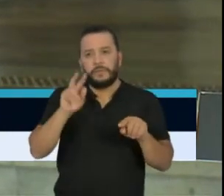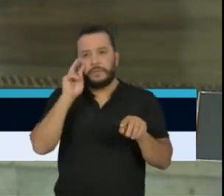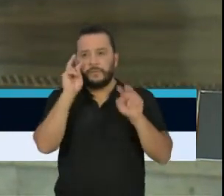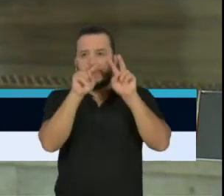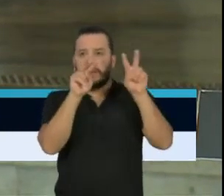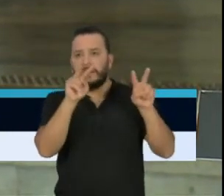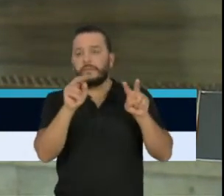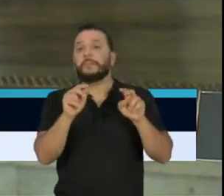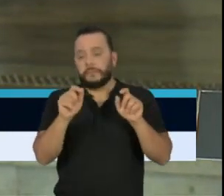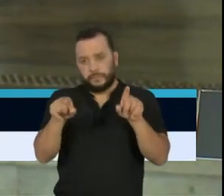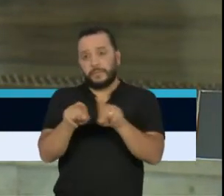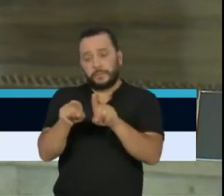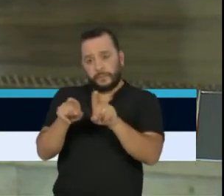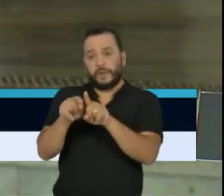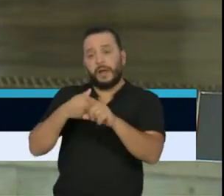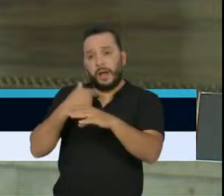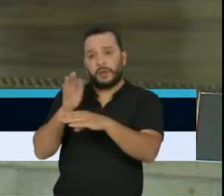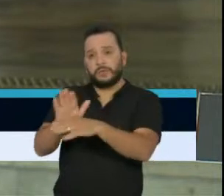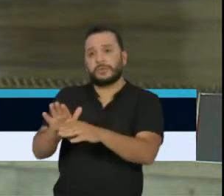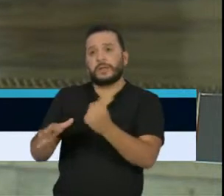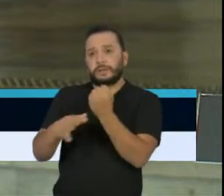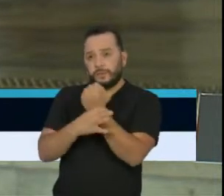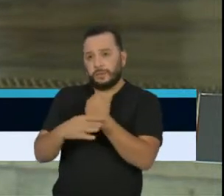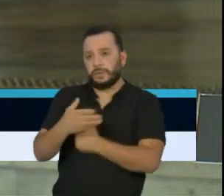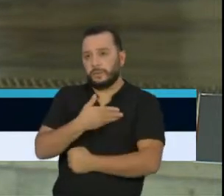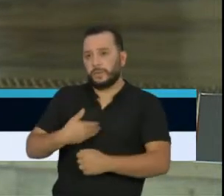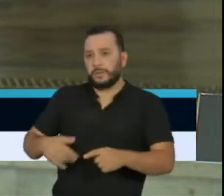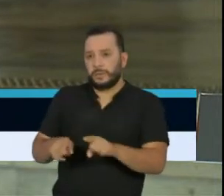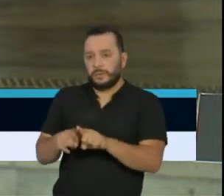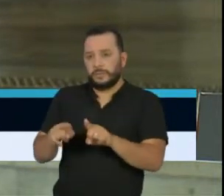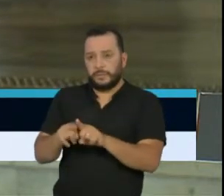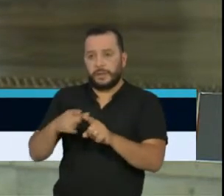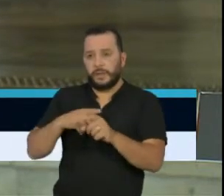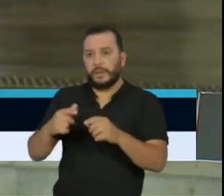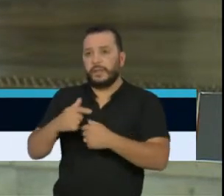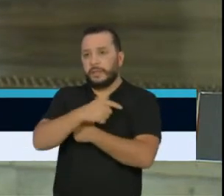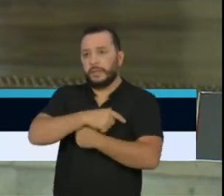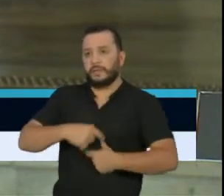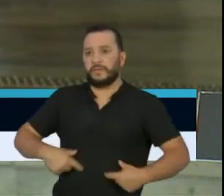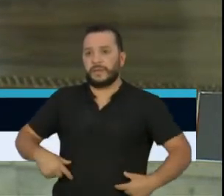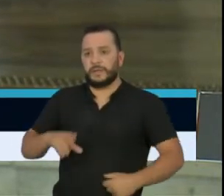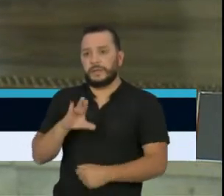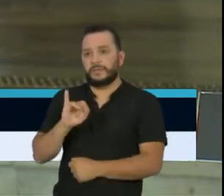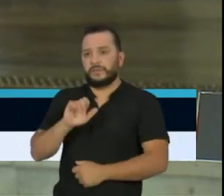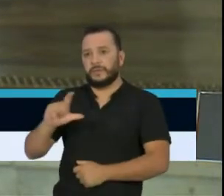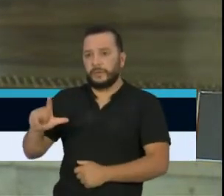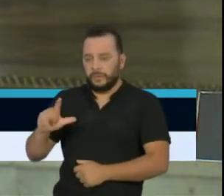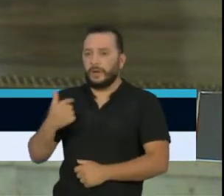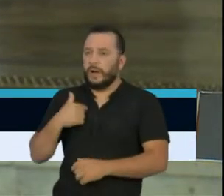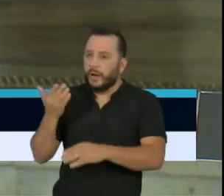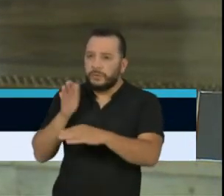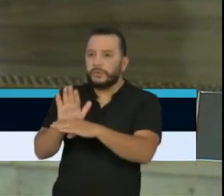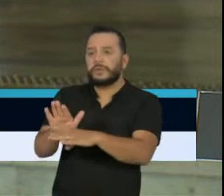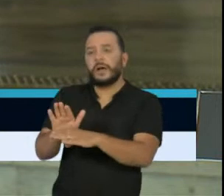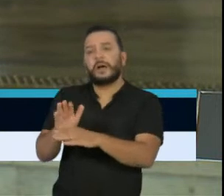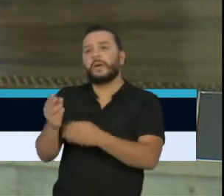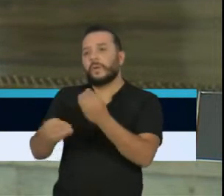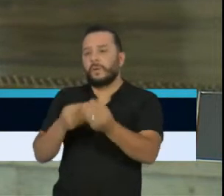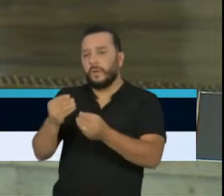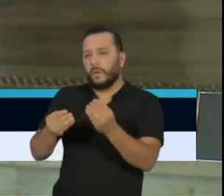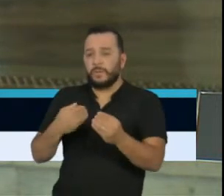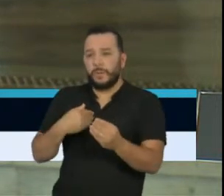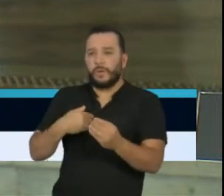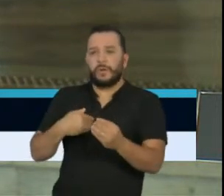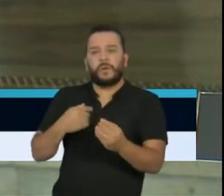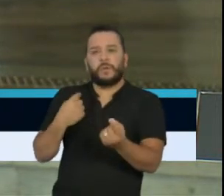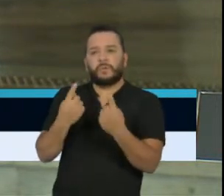a segurança pública, a defesa civil. Nós estamos, junto com o secretário João Otaviano, trazendo informações de tráfego das rodovias que são